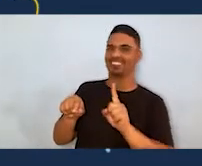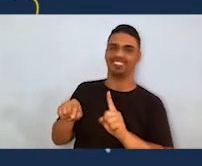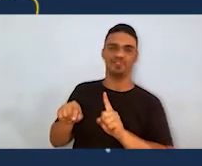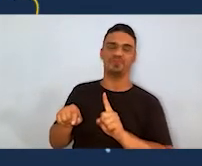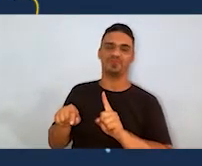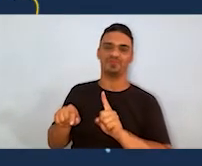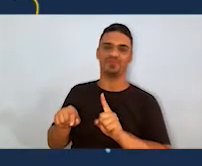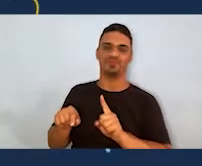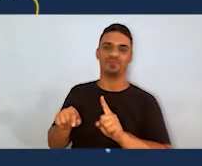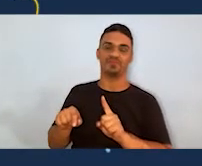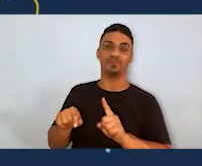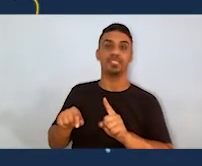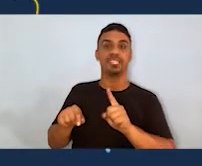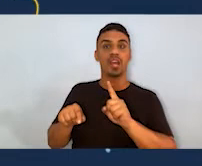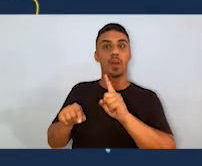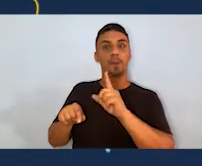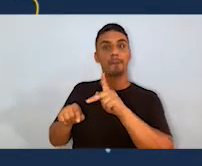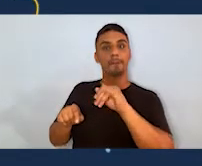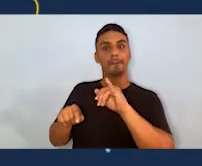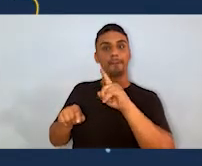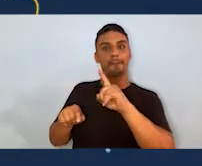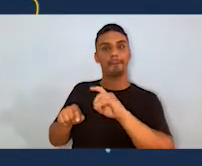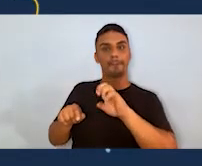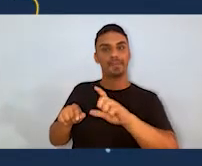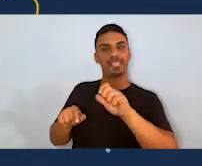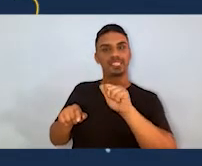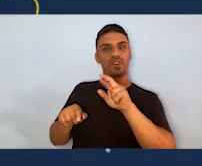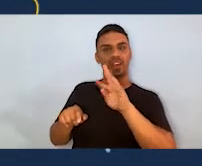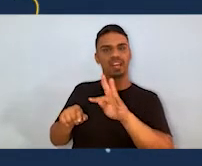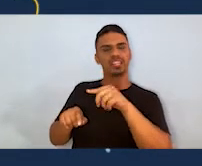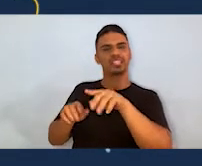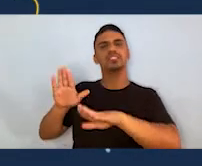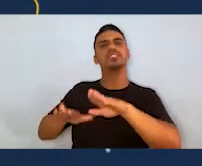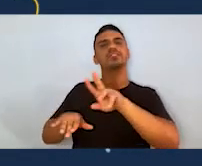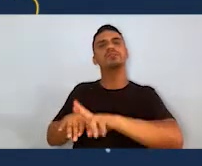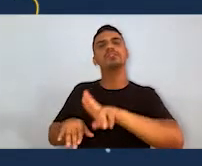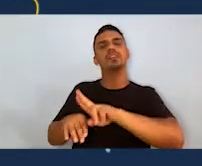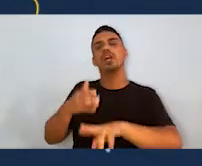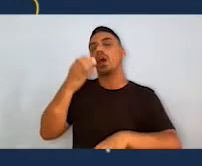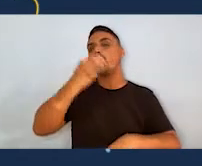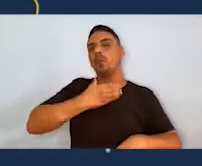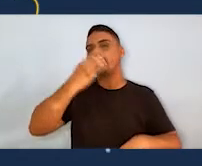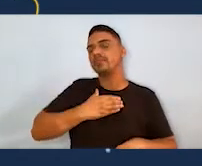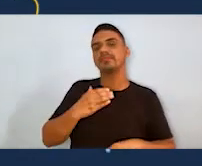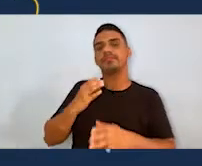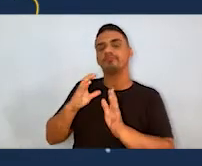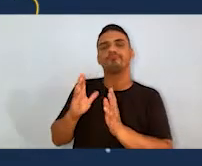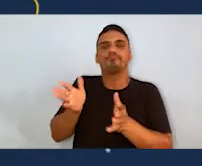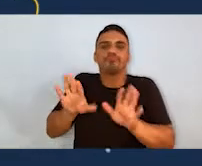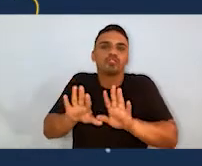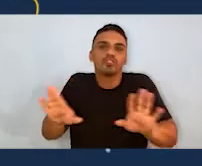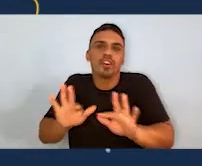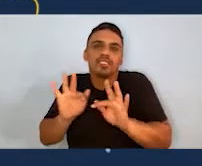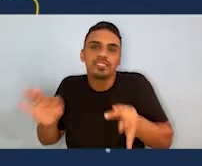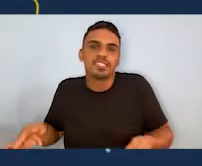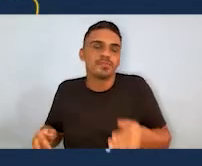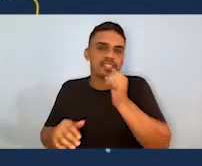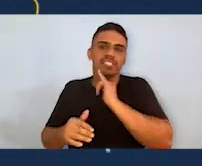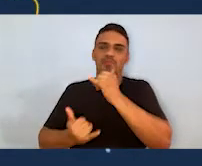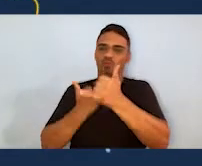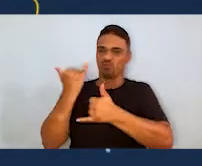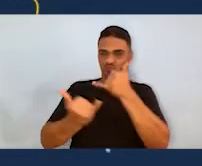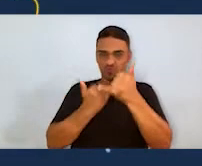Então, assim, muitas vezes em pixel art do que você vai precisar, por exemplo, é o ícone de uma maçã para um item, por exemplo. Você tem lá